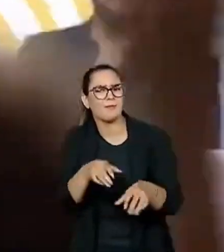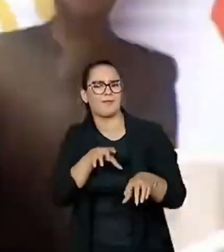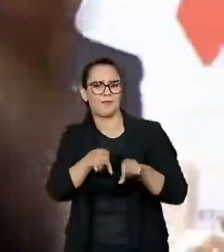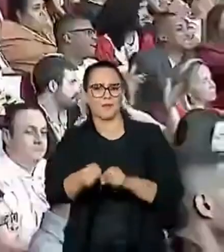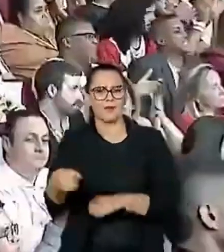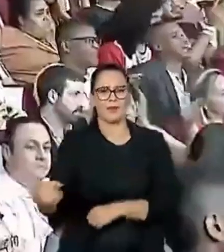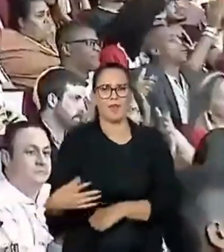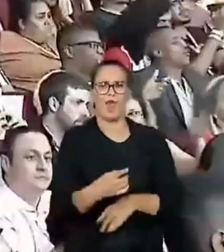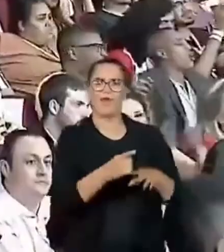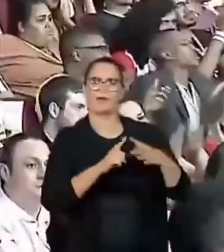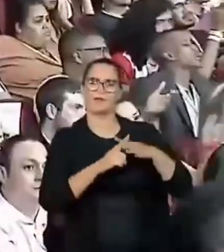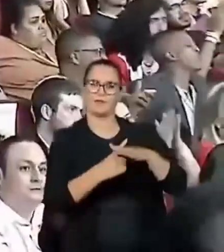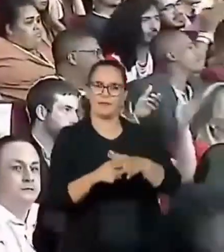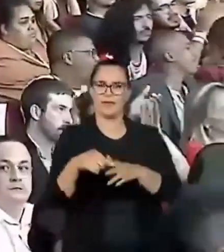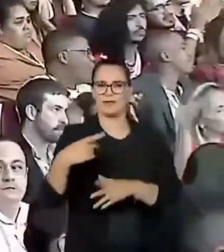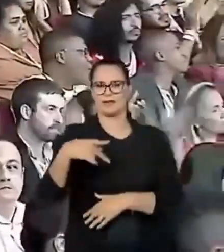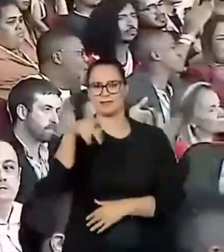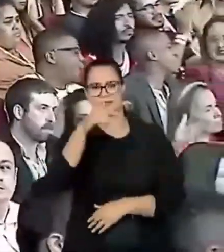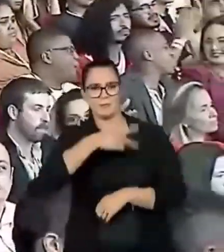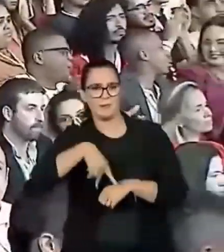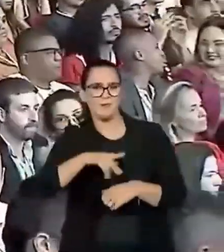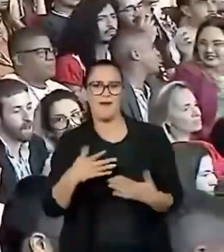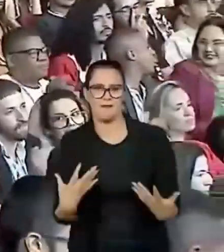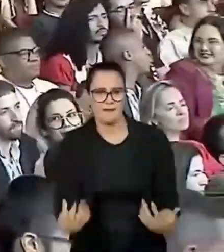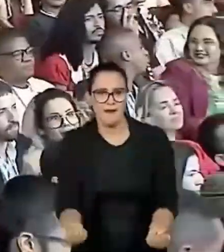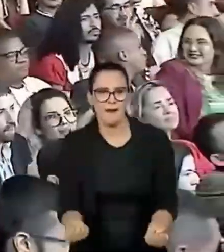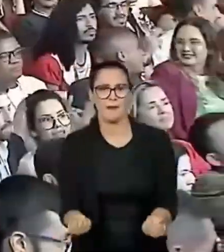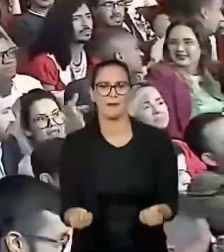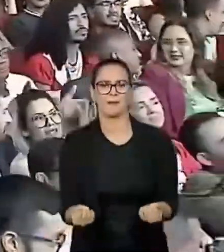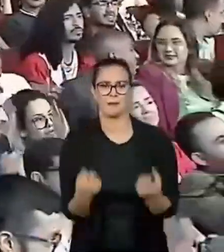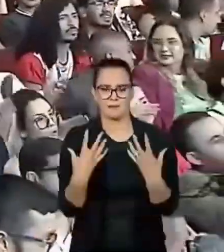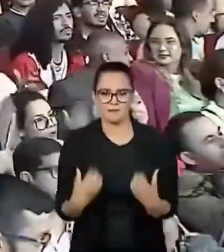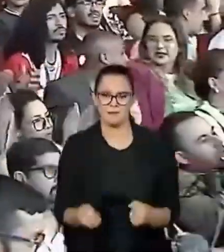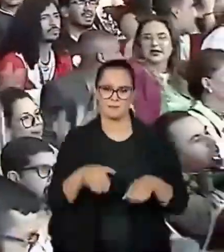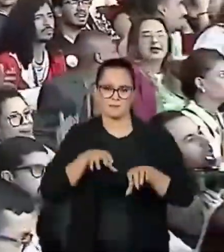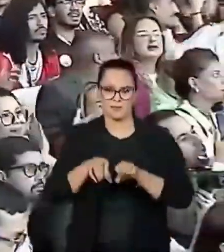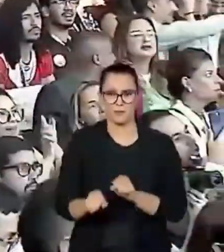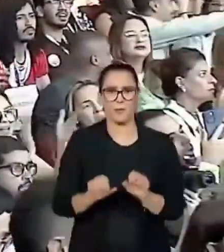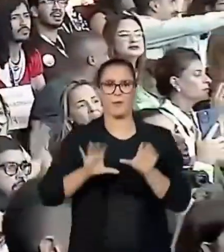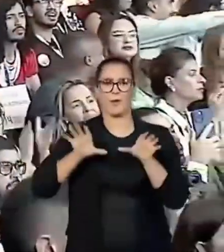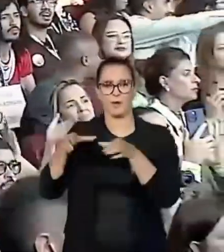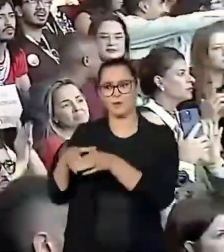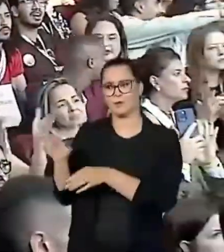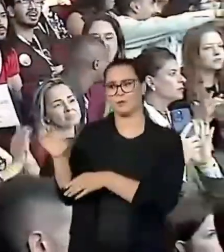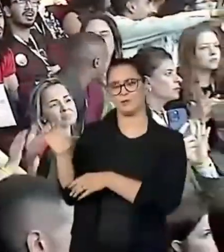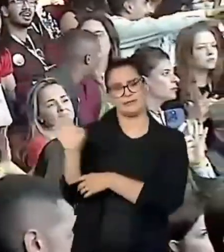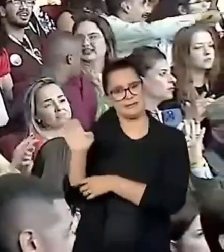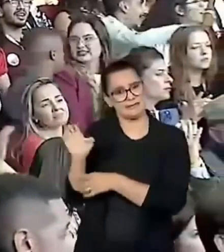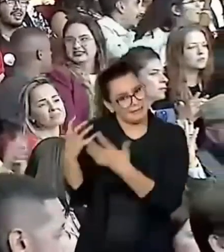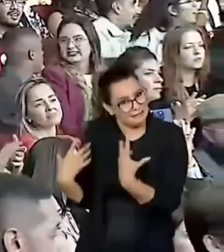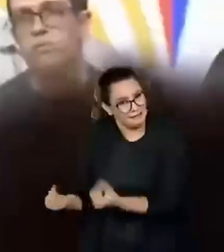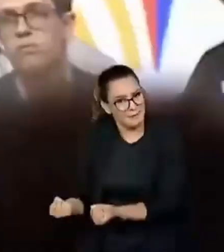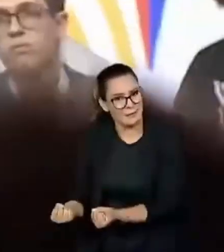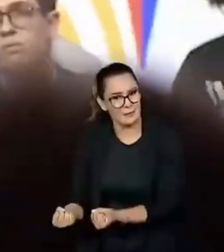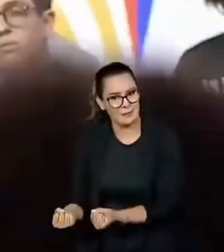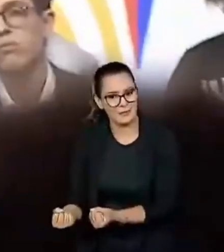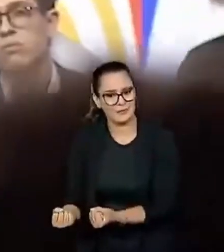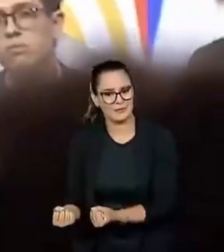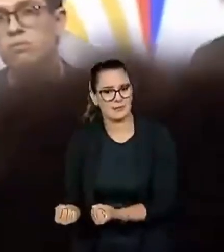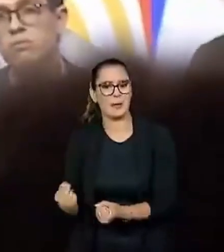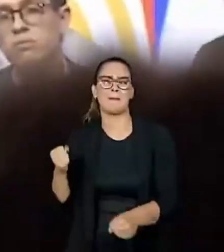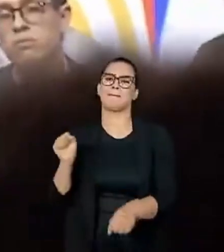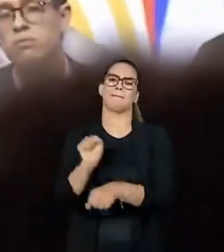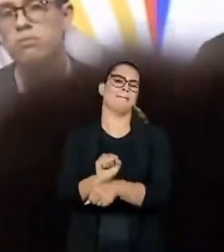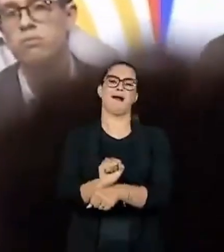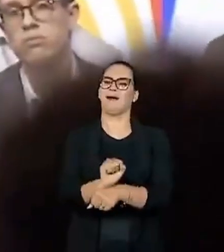novos socialistas nesse país. Vamos formar mais gente de esquerda nesse país. Vamos